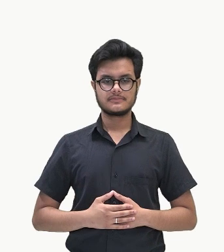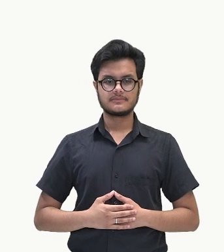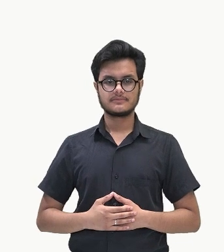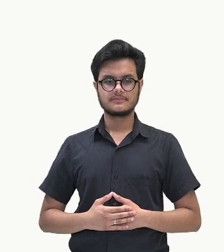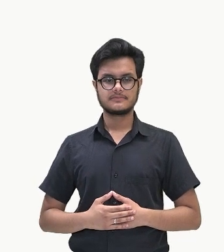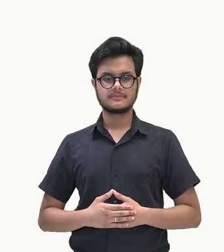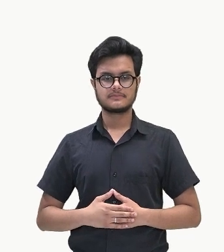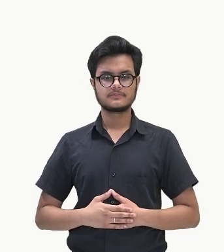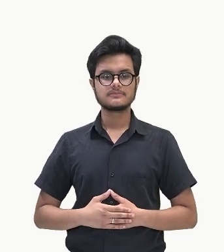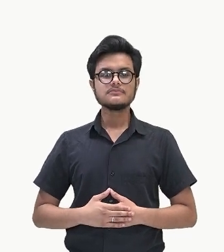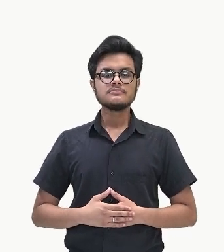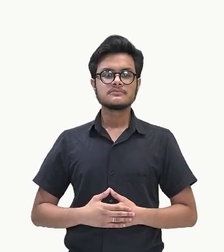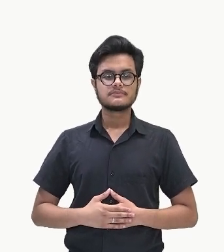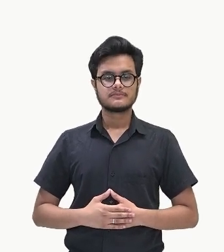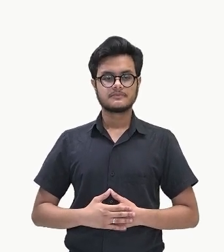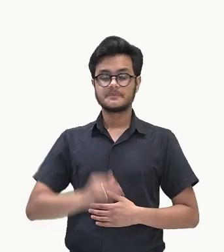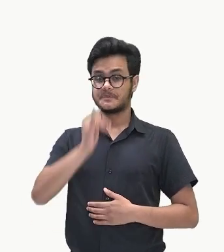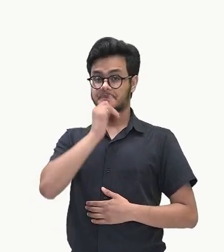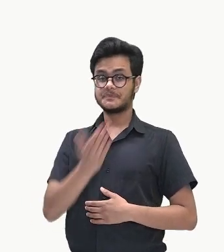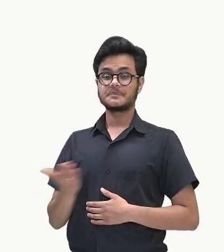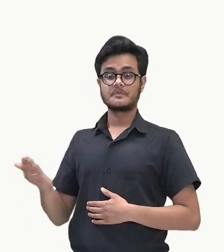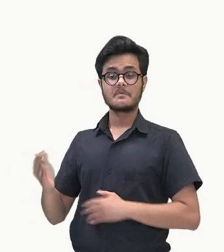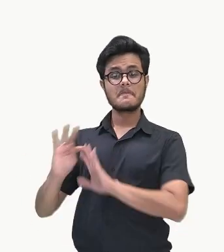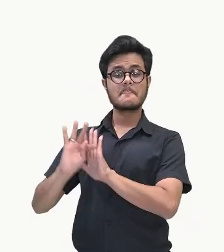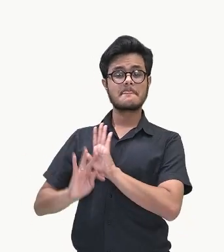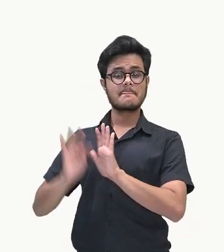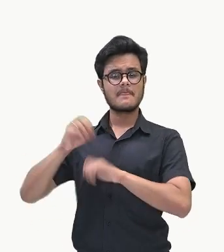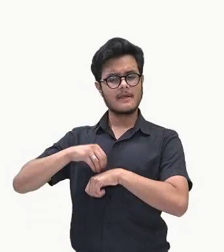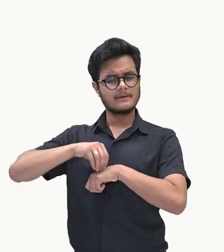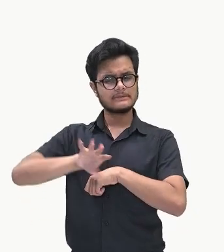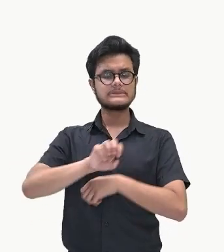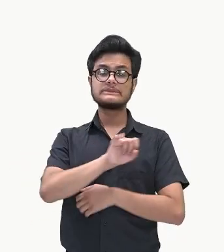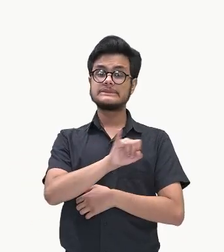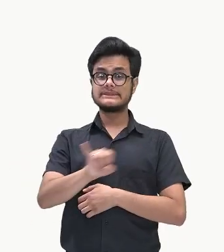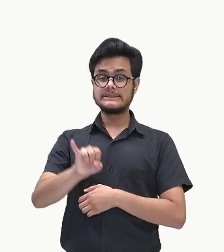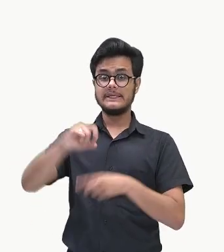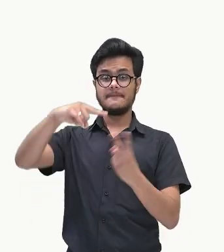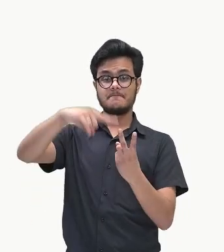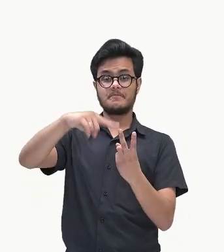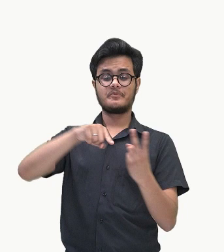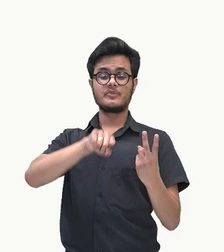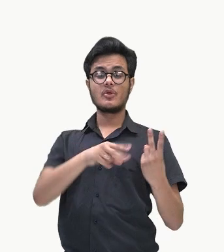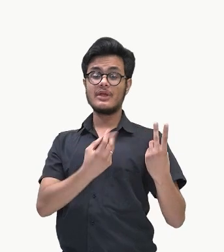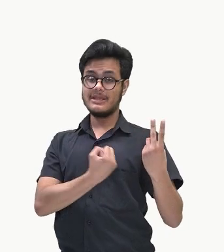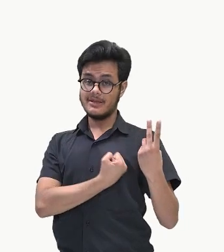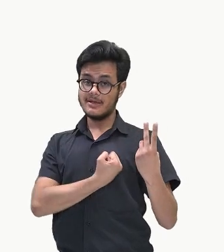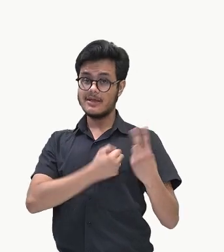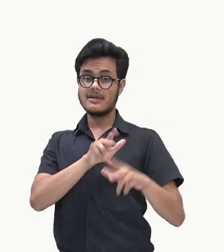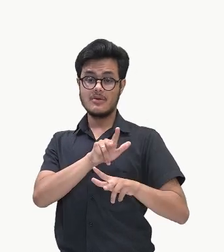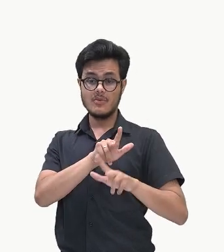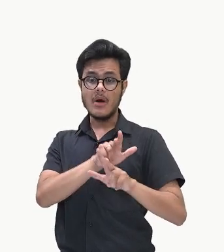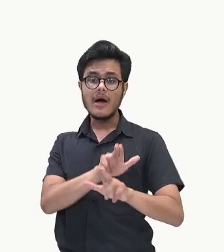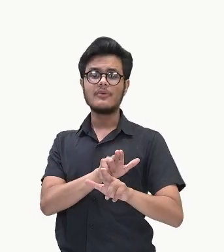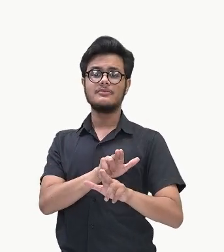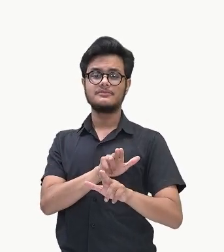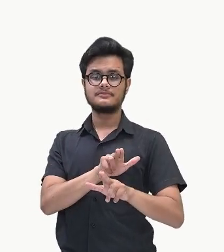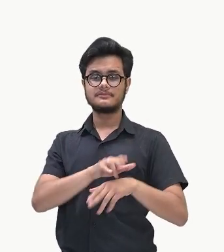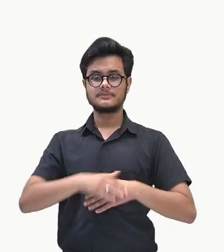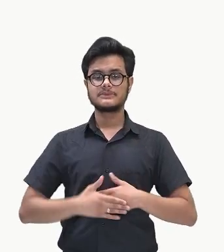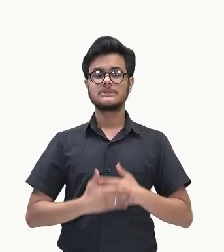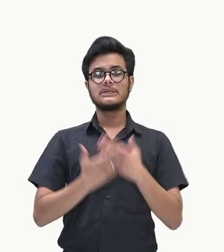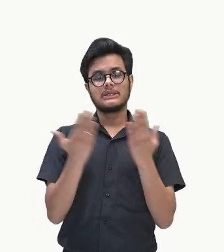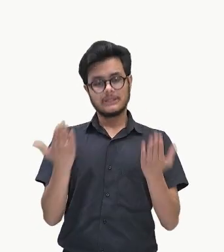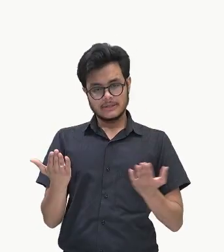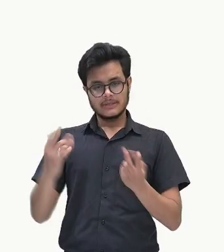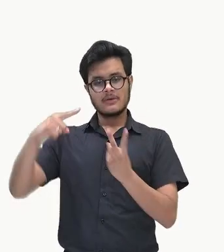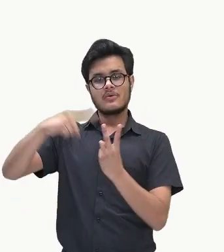Olha aqui o nosso texto. Se os radicandos forem iguais, o